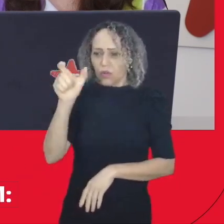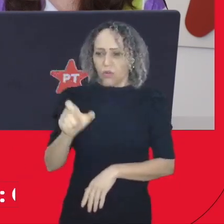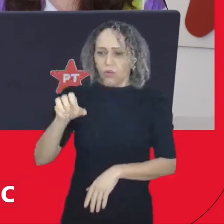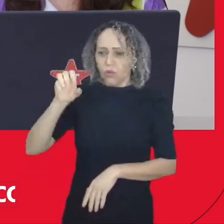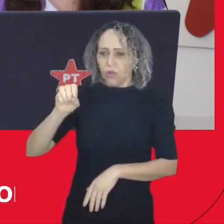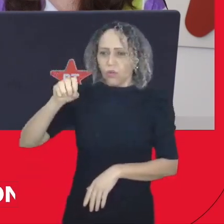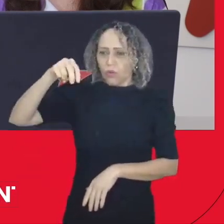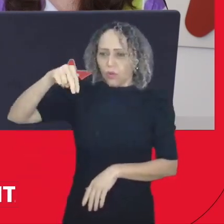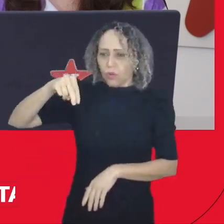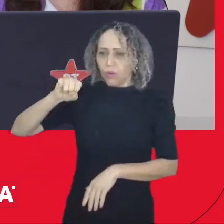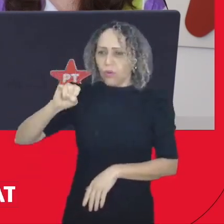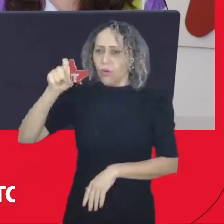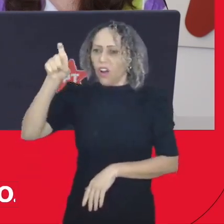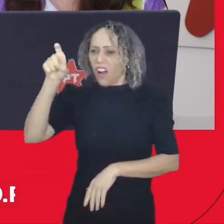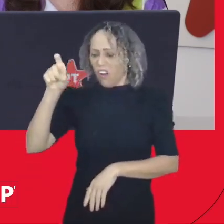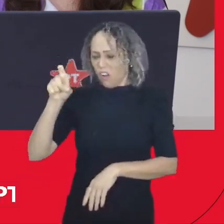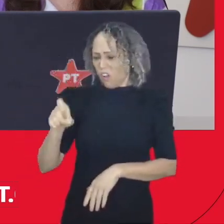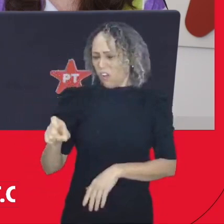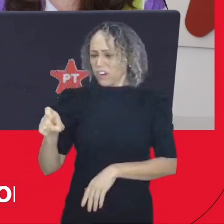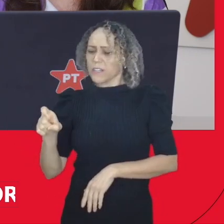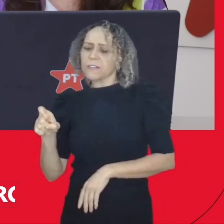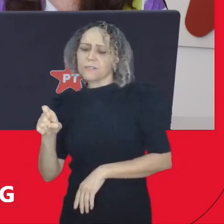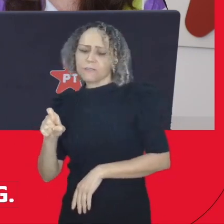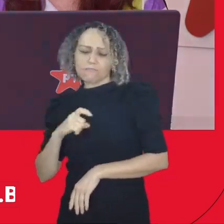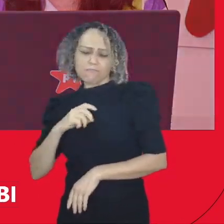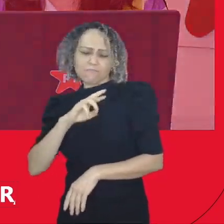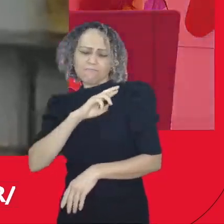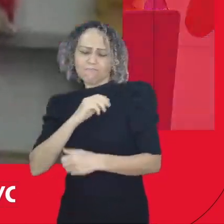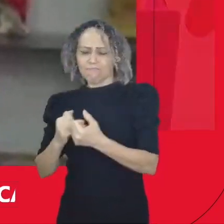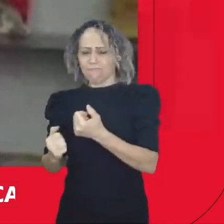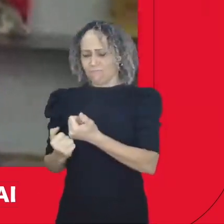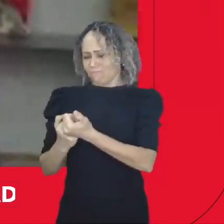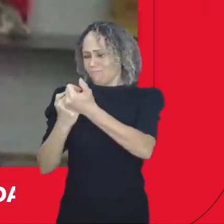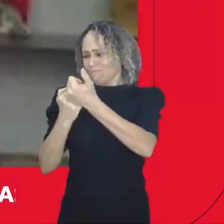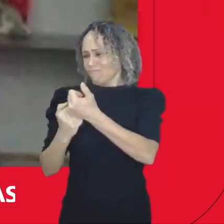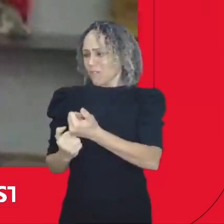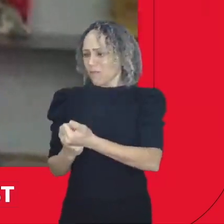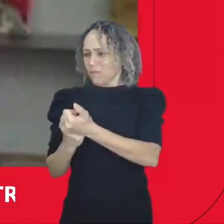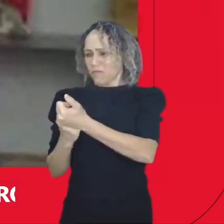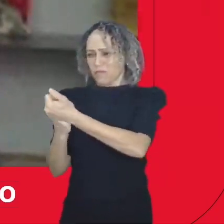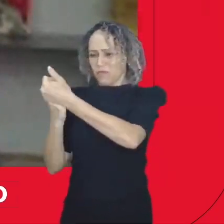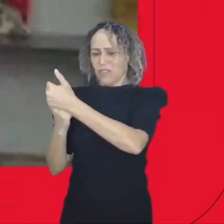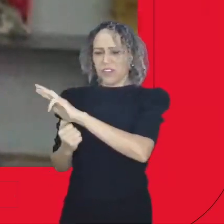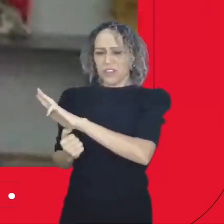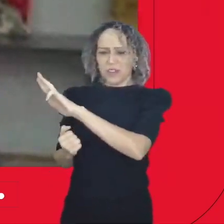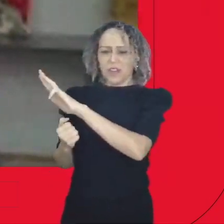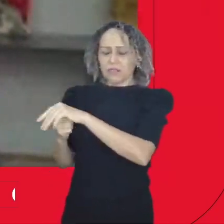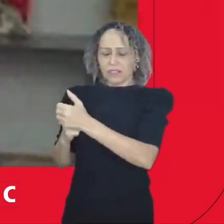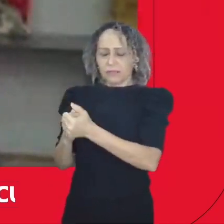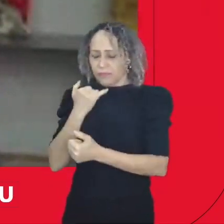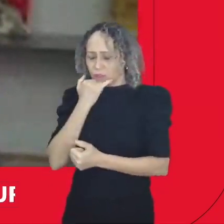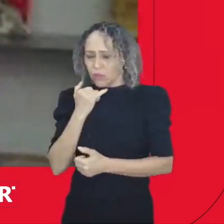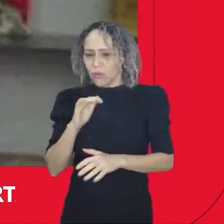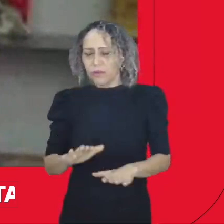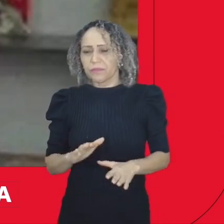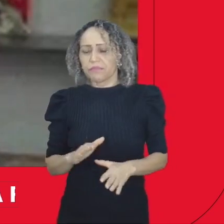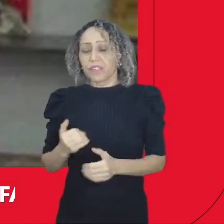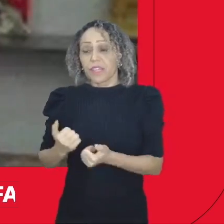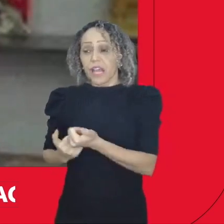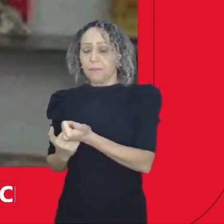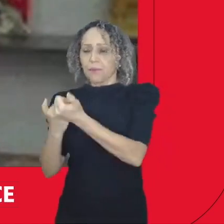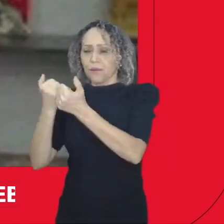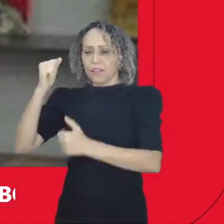aqui, mas o povo gaúcho também o conhece como ministro da volta da fome, exatamente isso. Enquanto o Brasil voltou para